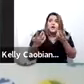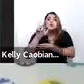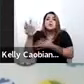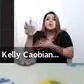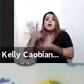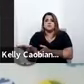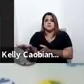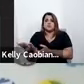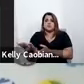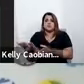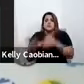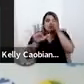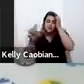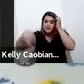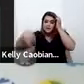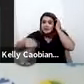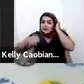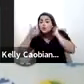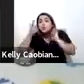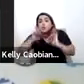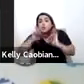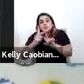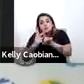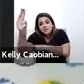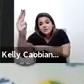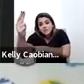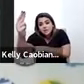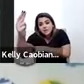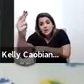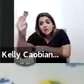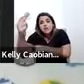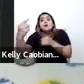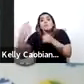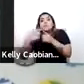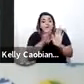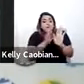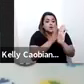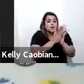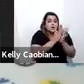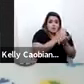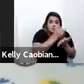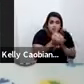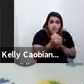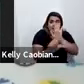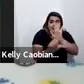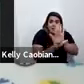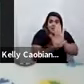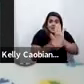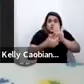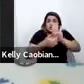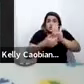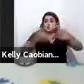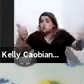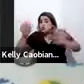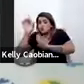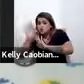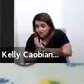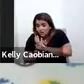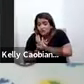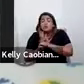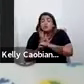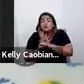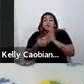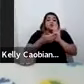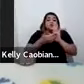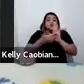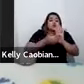momento em que a reforma trabalhista nos tirou muitos direitos importantes, inclusive deu às fábricas, às